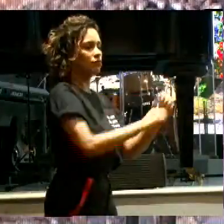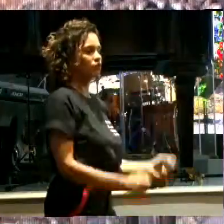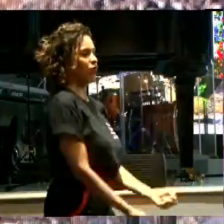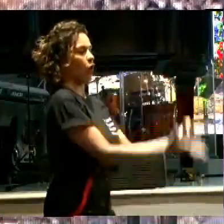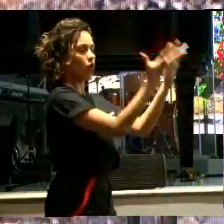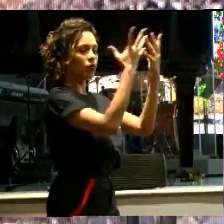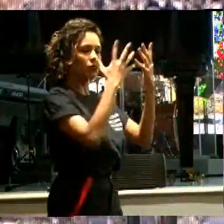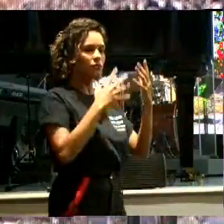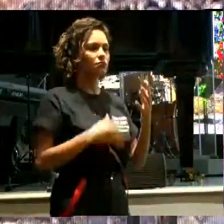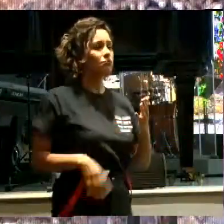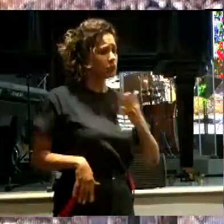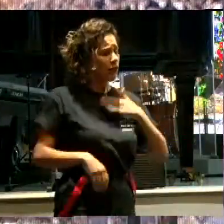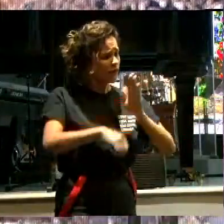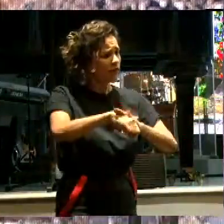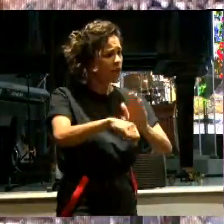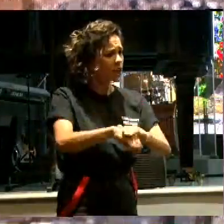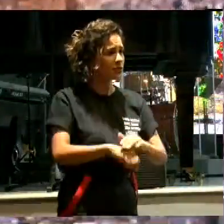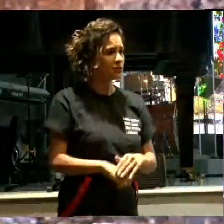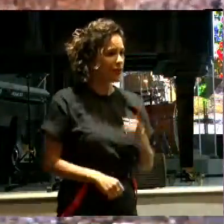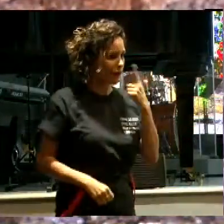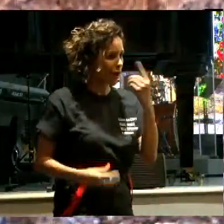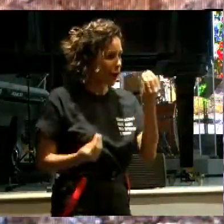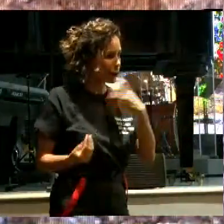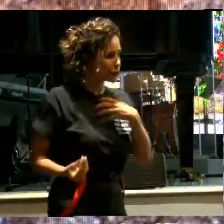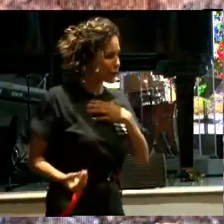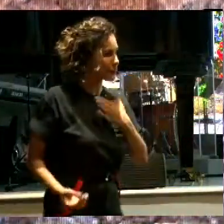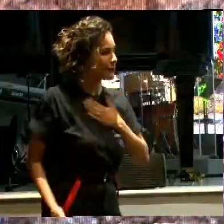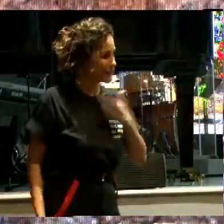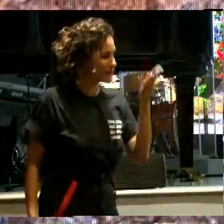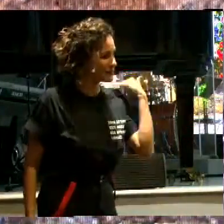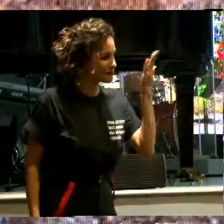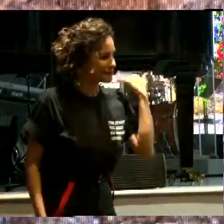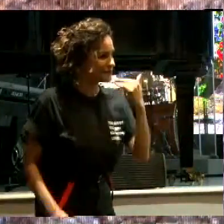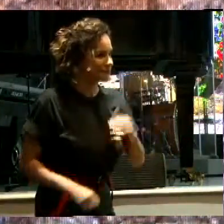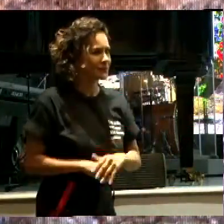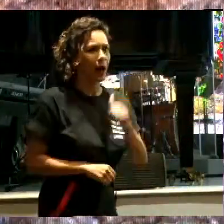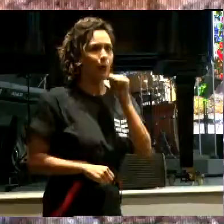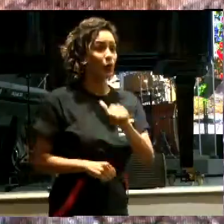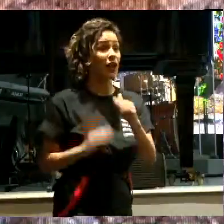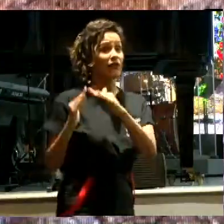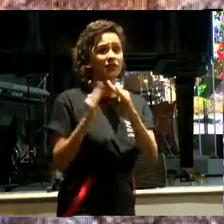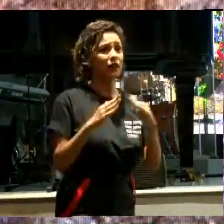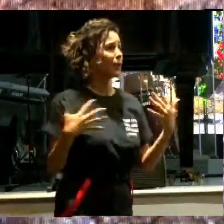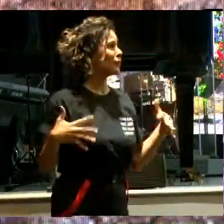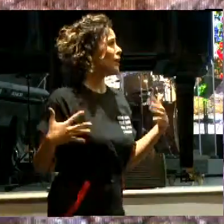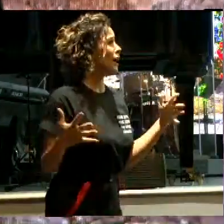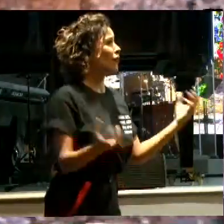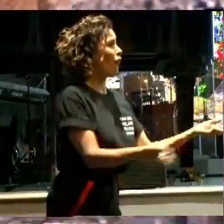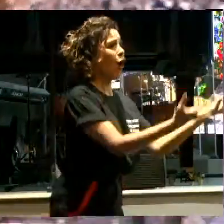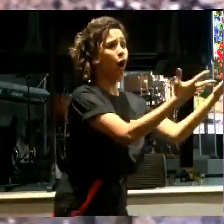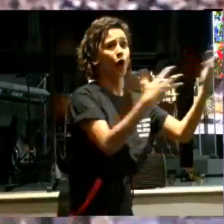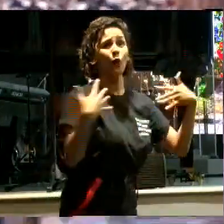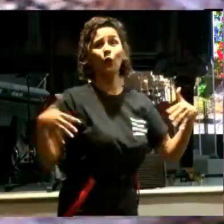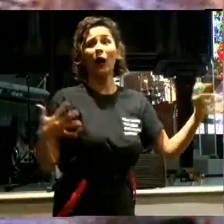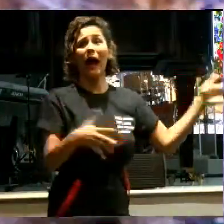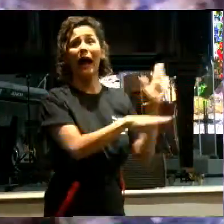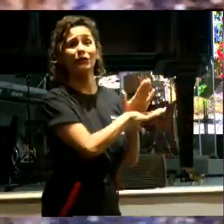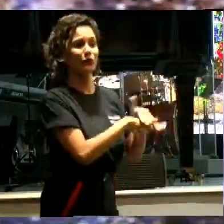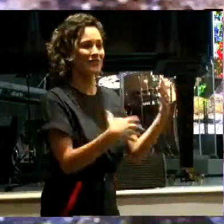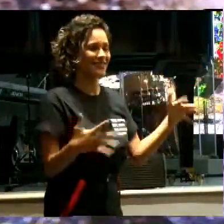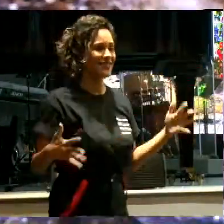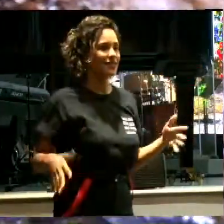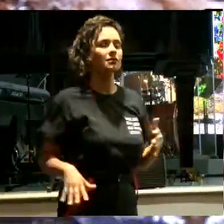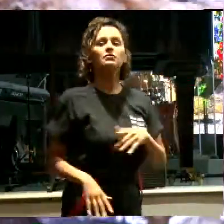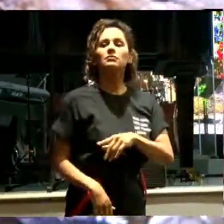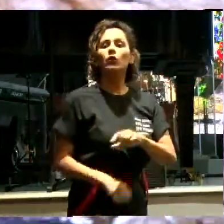aquele fogaréu, os vizinhos, aconteceu alguma coisa, tem que chamar. Não aconteceu nada, estou queimando meus boi. Estou queimando o carro, estou